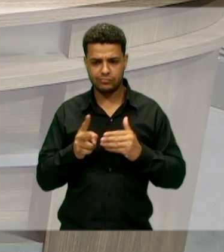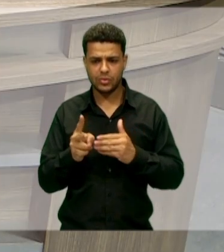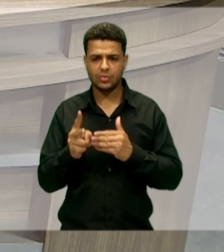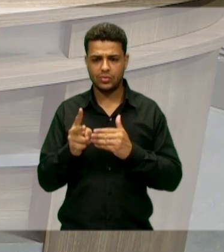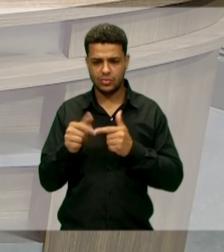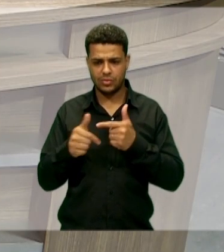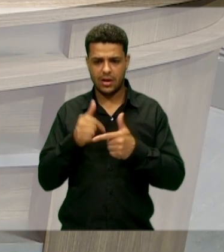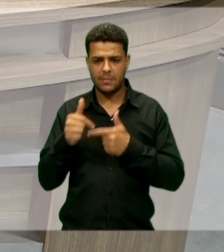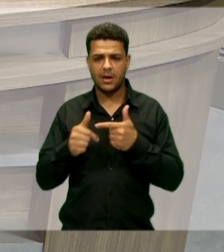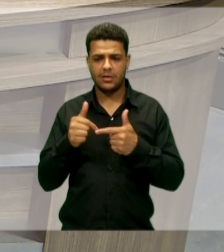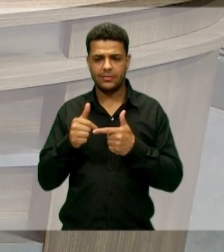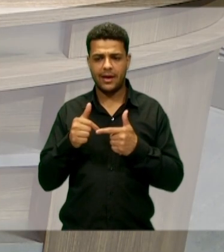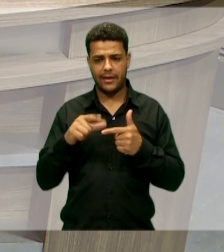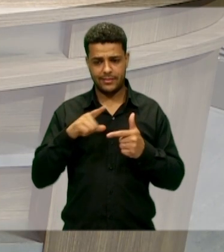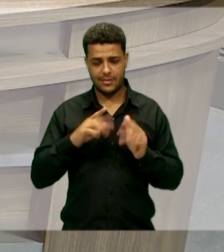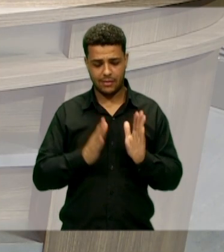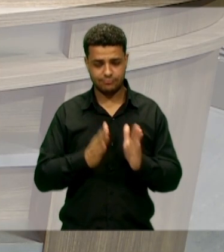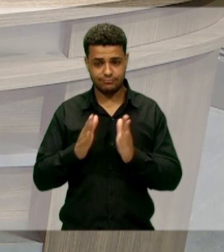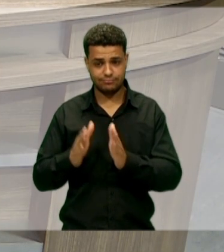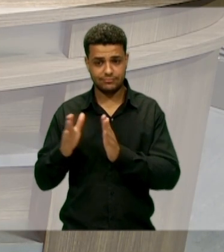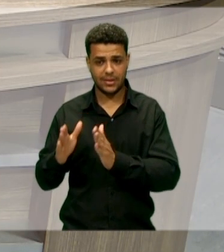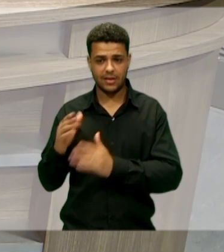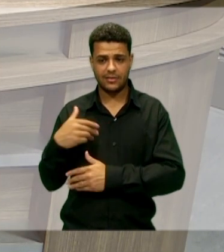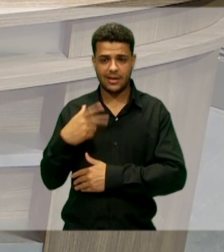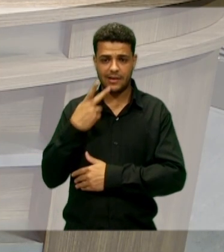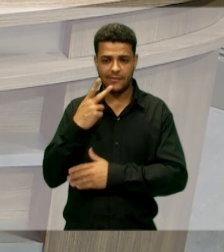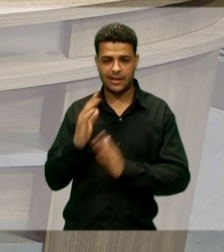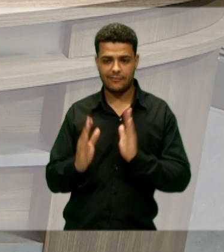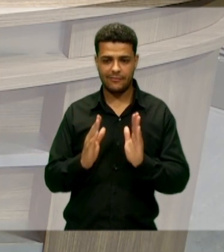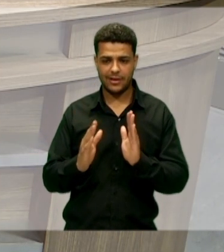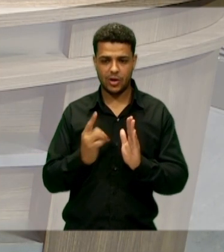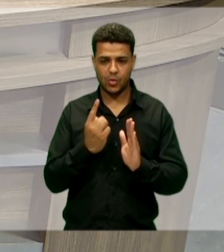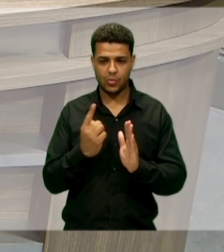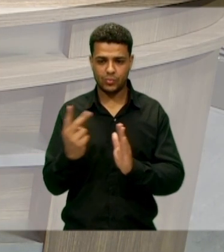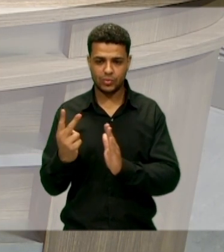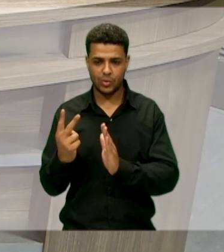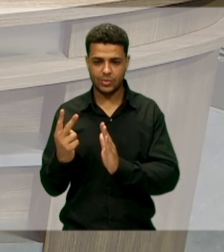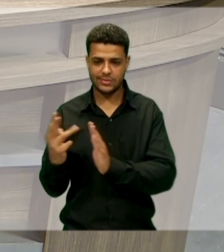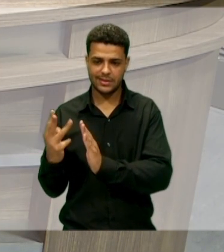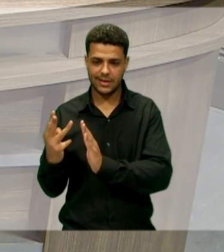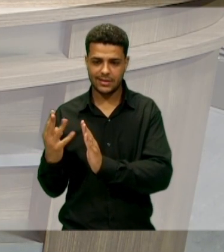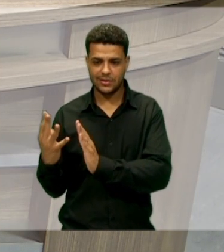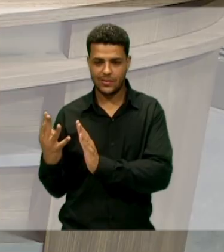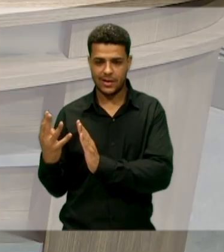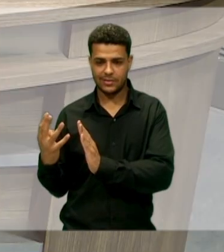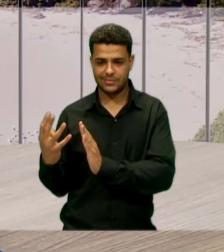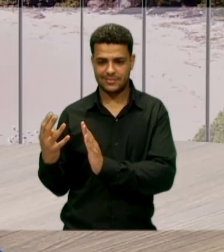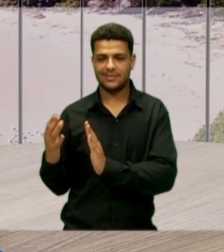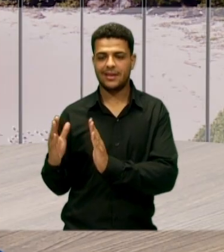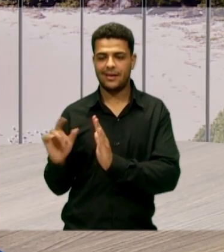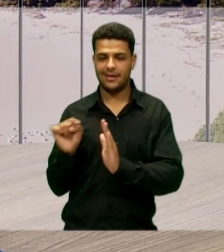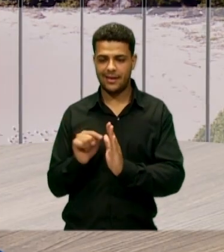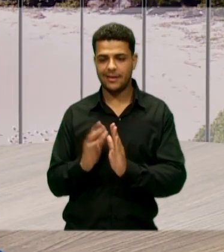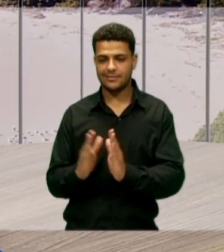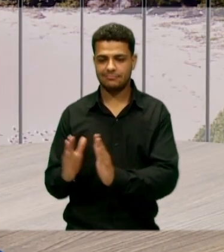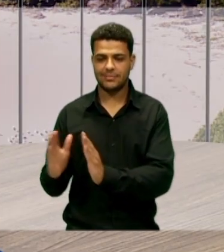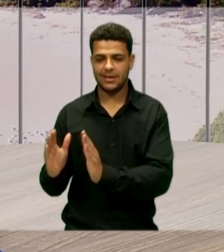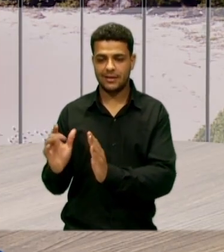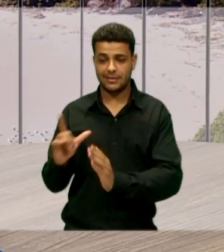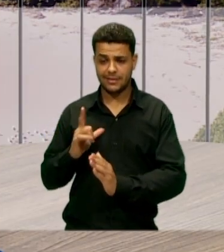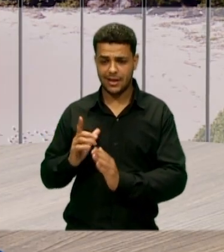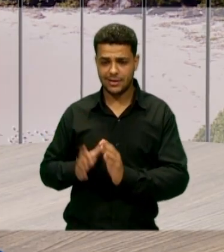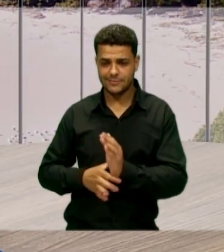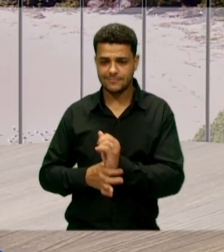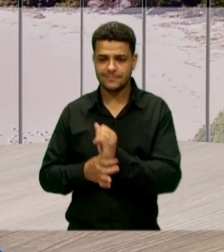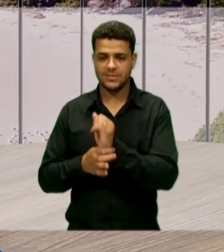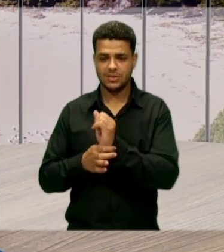pesquisa. E existem etapas, né, que a gente chama de fases, fase 1, fase 2, fase 3, fase 4. Essas etapas elas vão dando segurança e vão